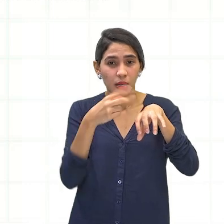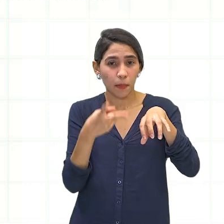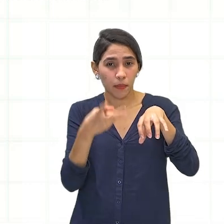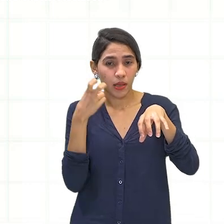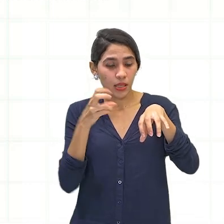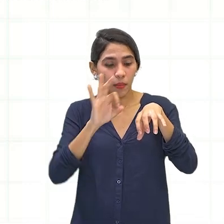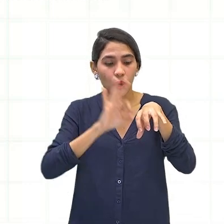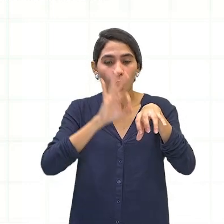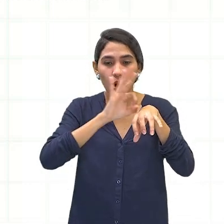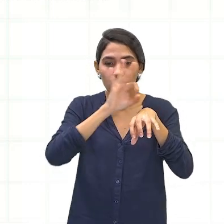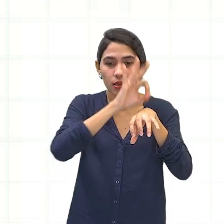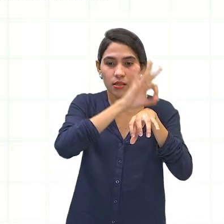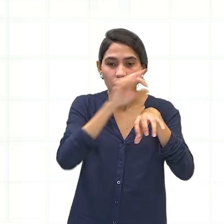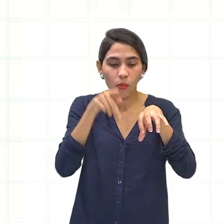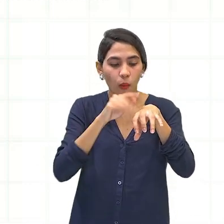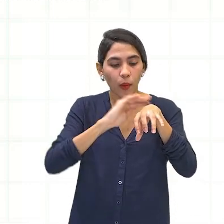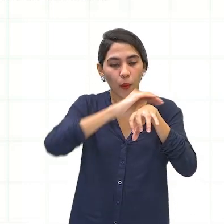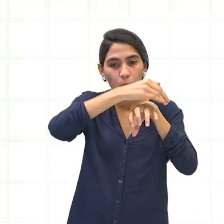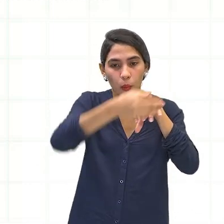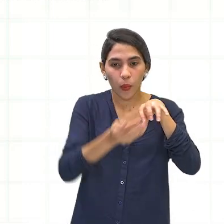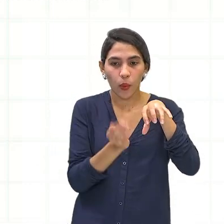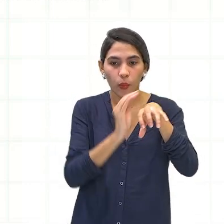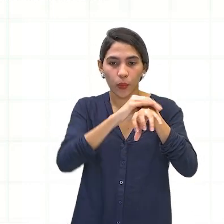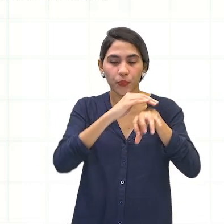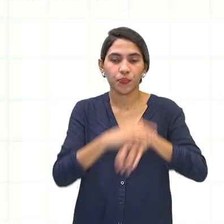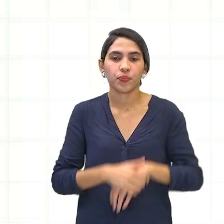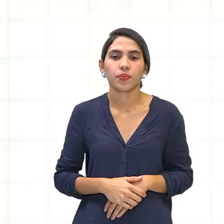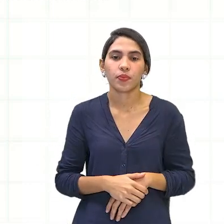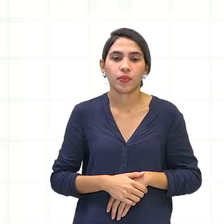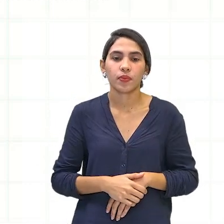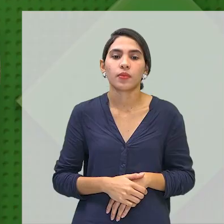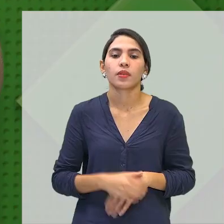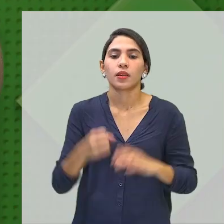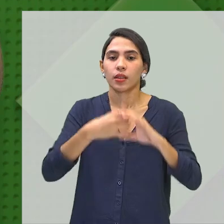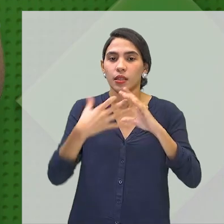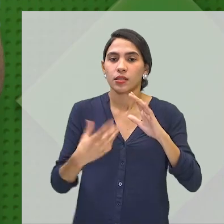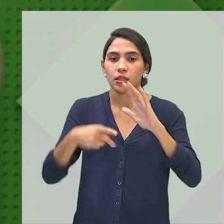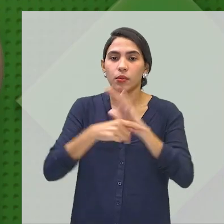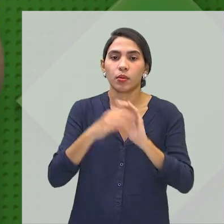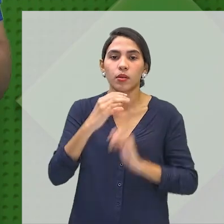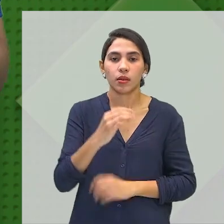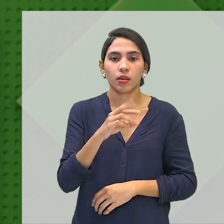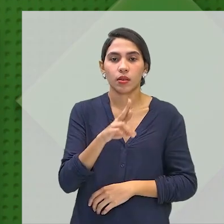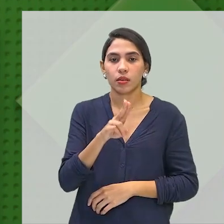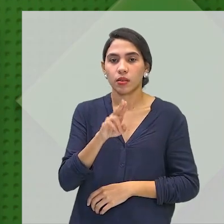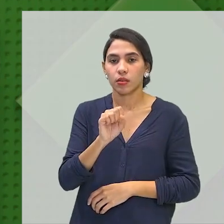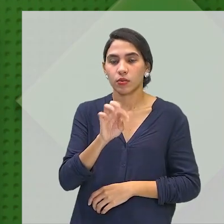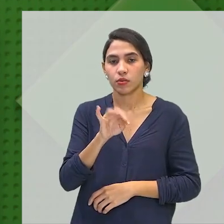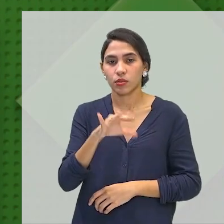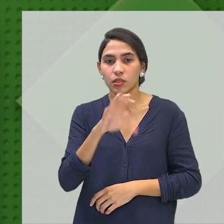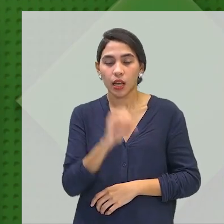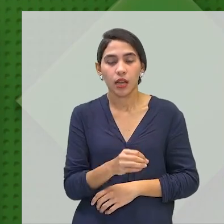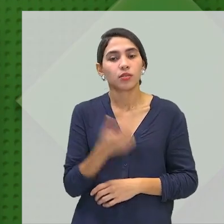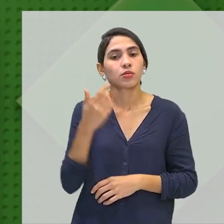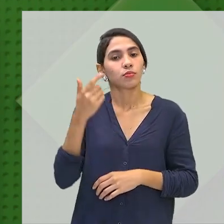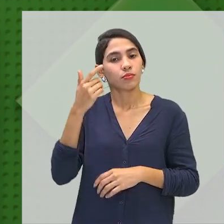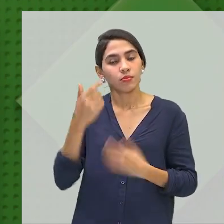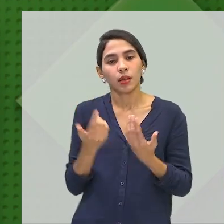a organização corporal desse animal, certo? Então a gente viu aí características então dos crustáceos, mais um grupo de